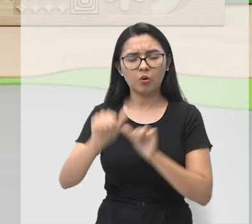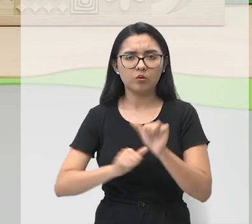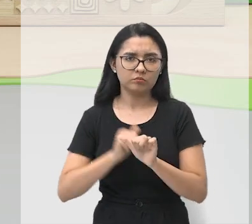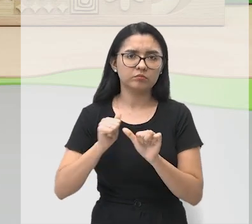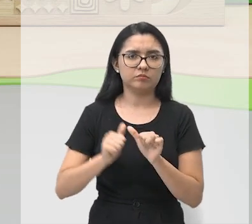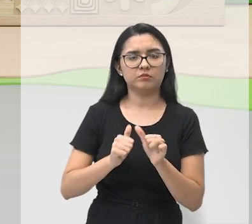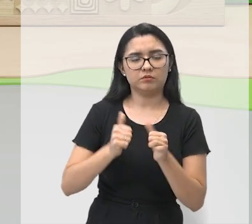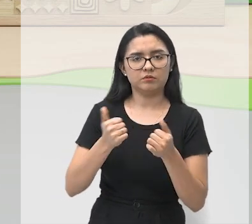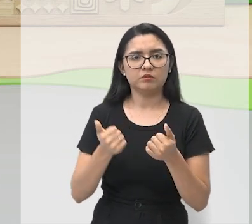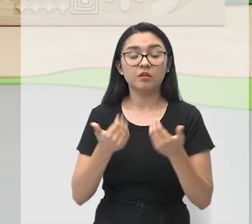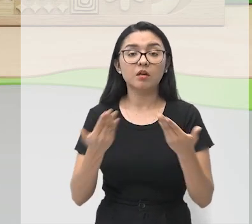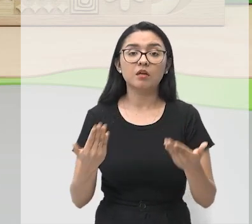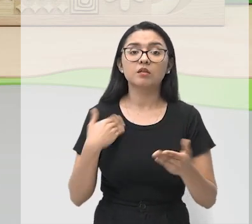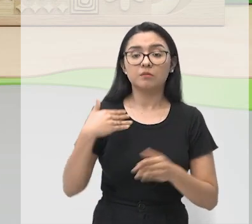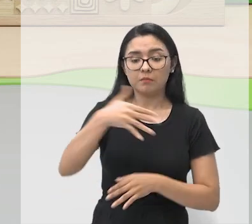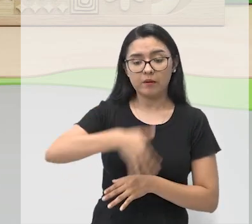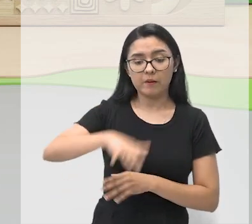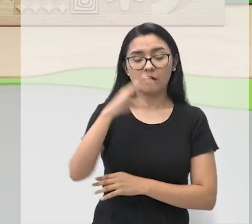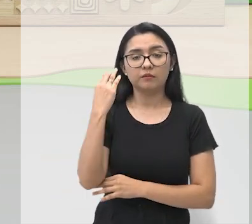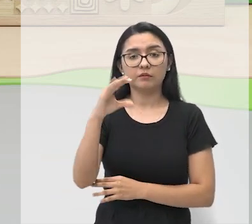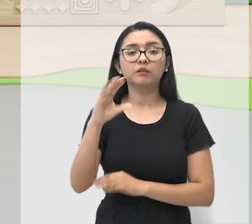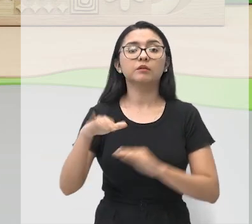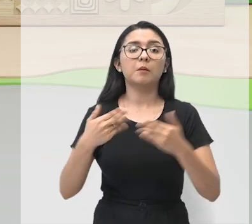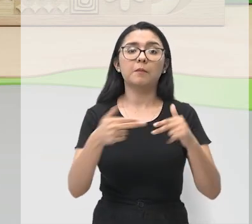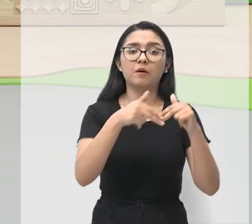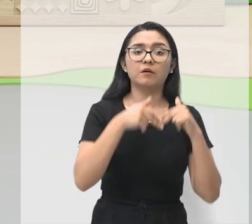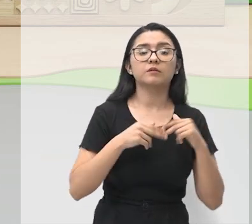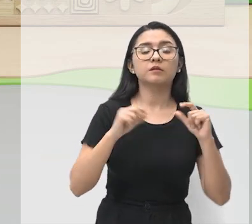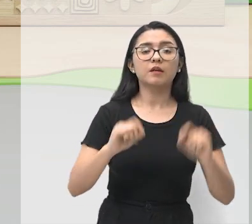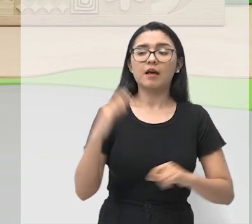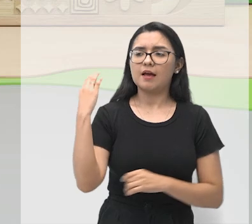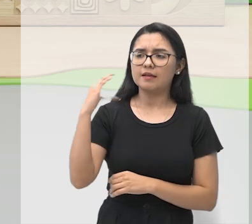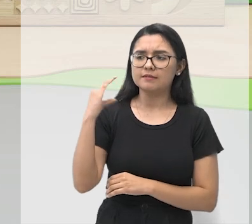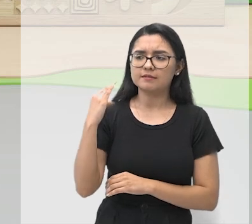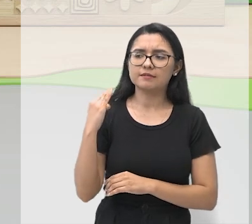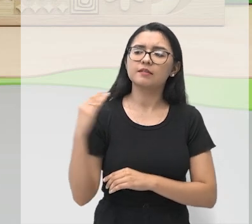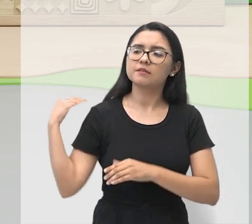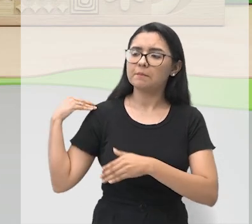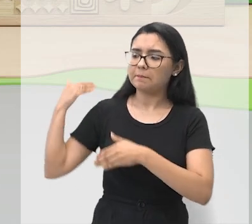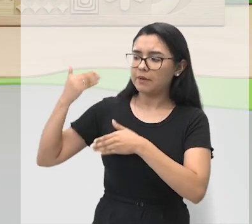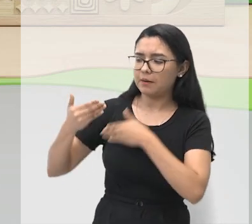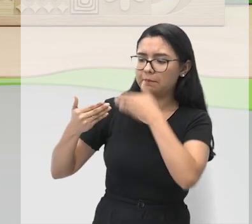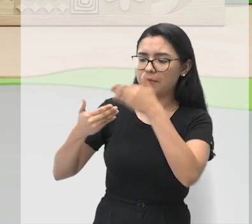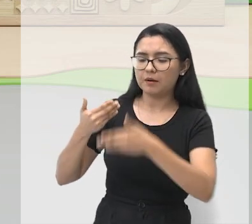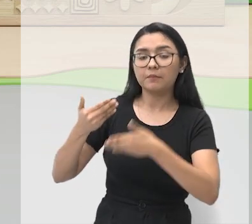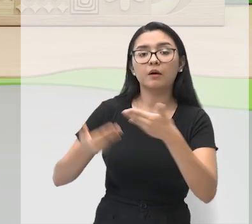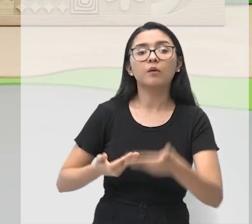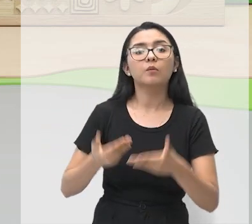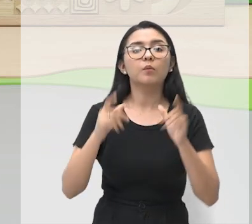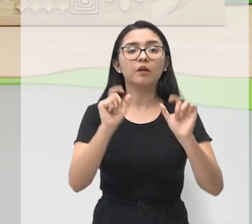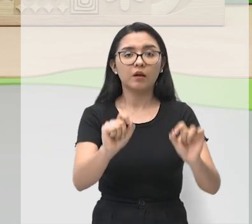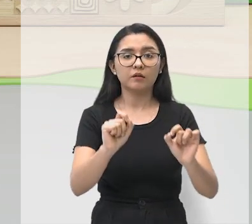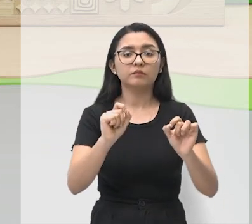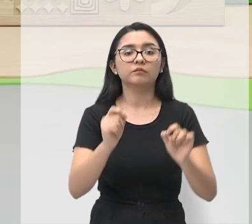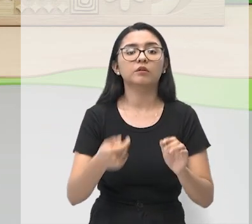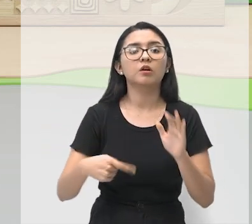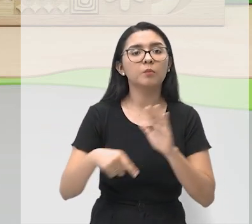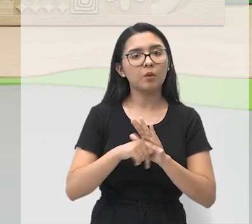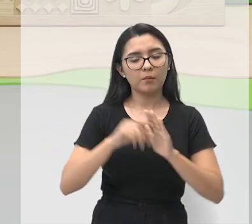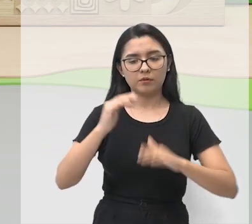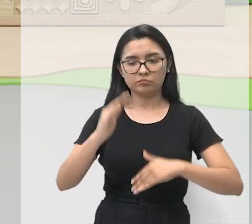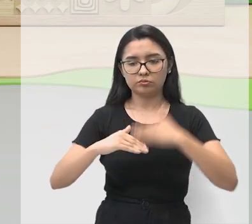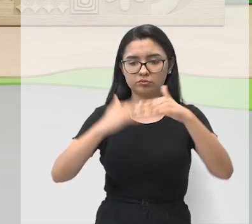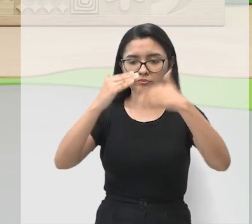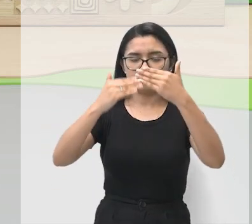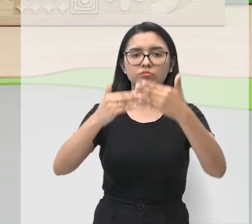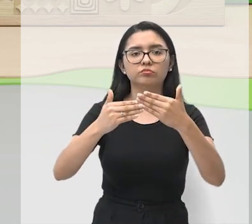científico. Haja vista que a ciência, ao longo do tempo, faz o quê? Os seus